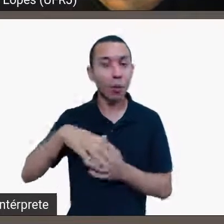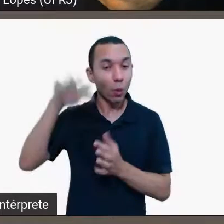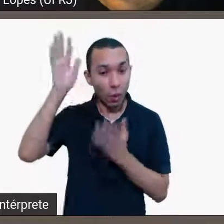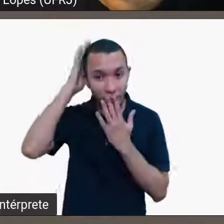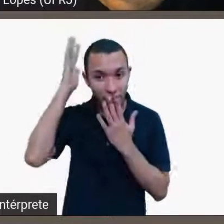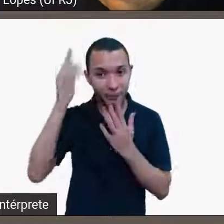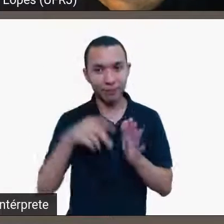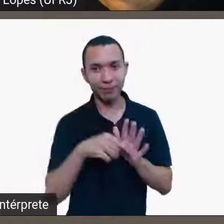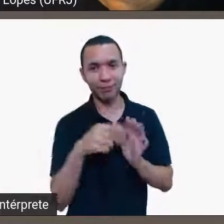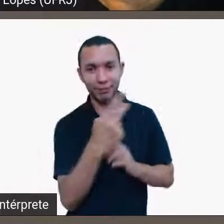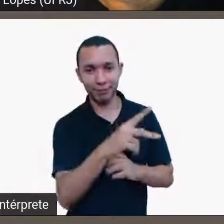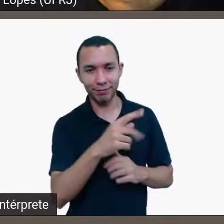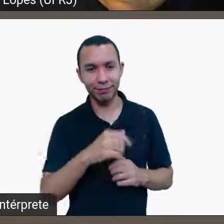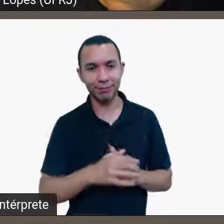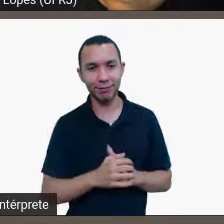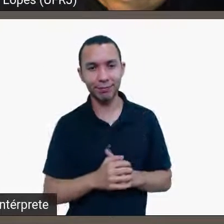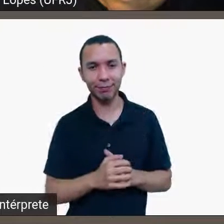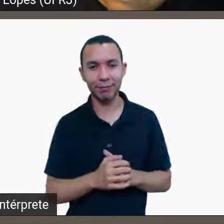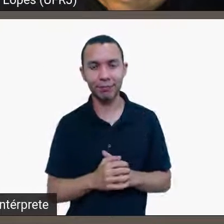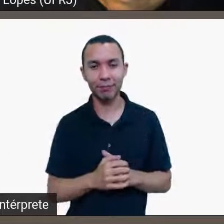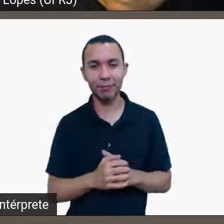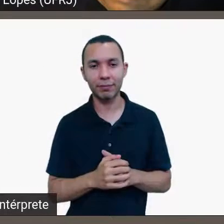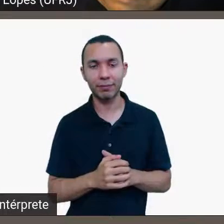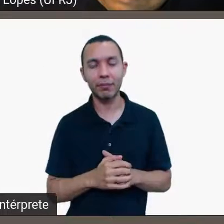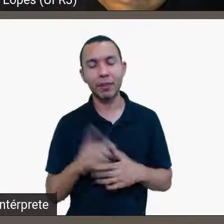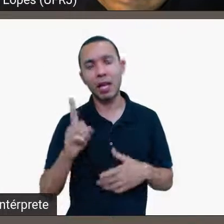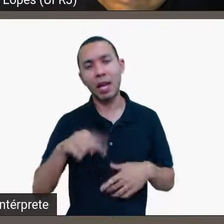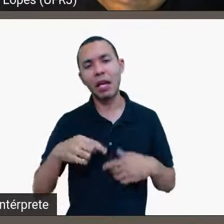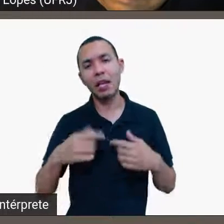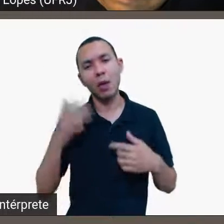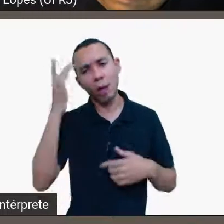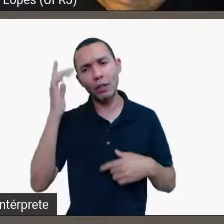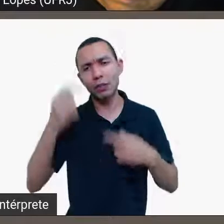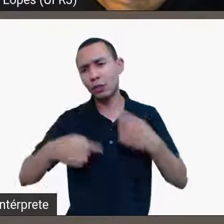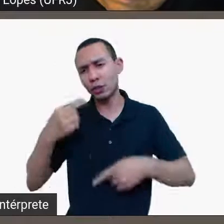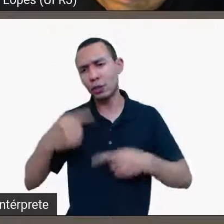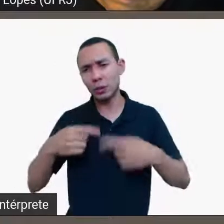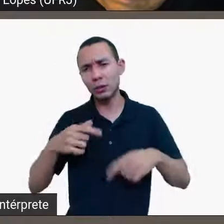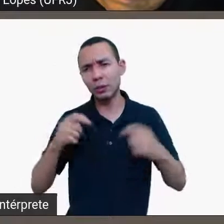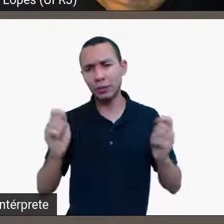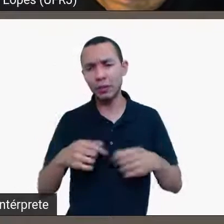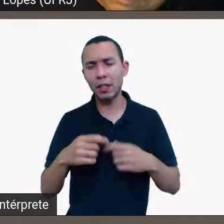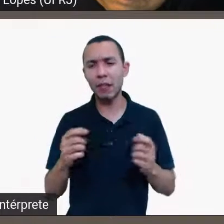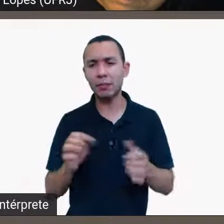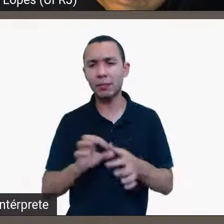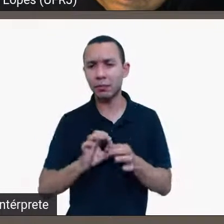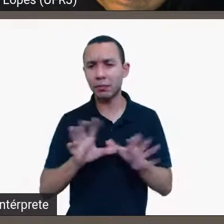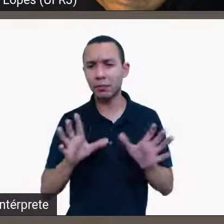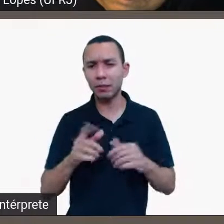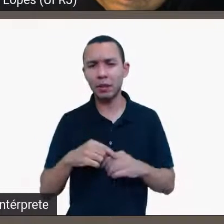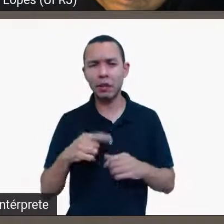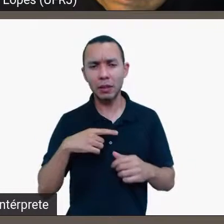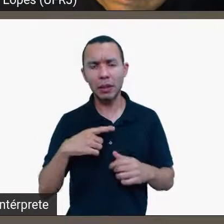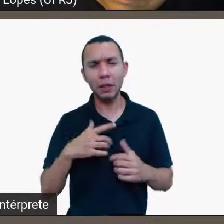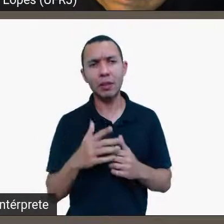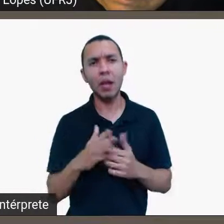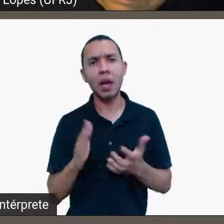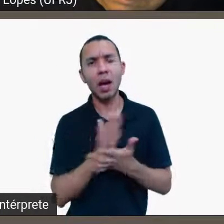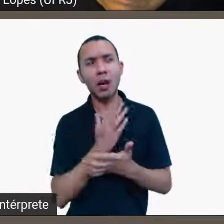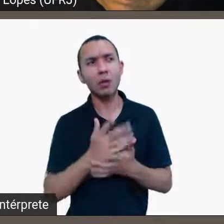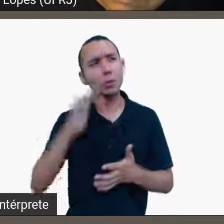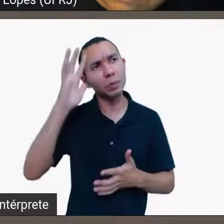Então, mas enfim, é uma discussão, acho que em aberto ainda. O próprio Denilson ele traz outros caminhos para